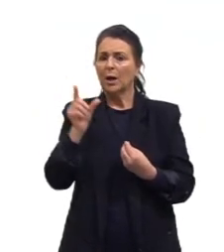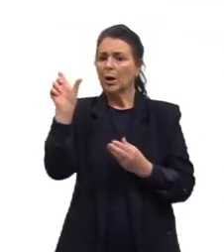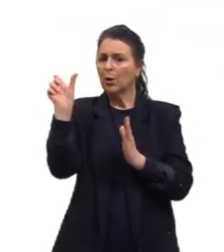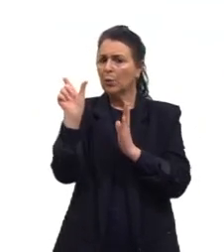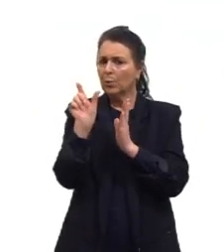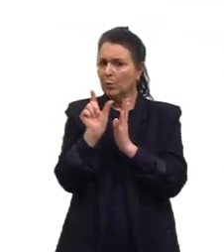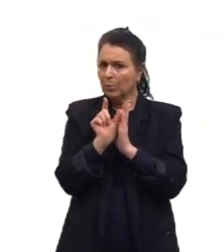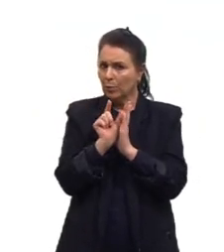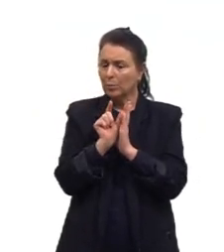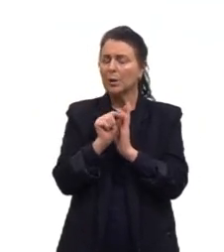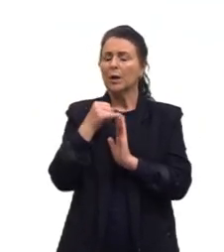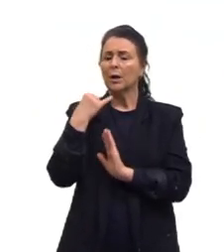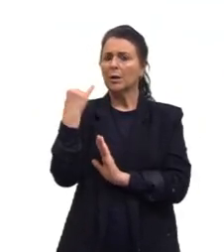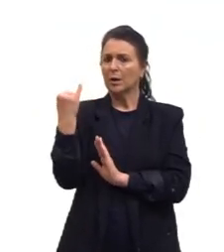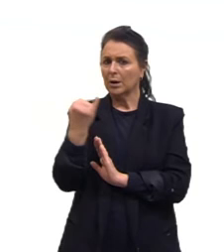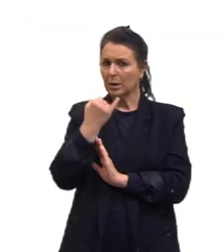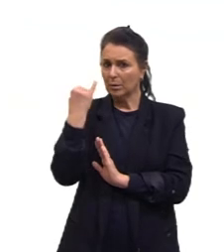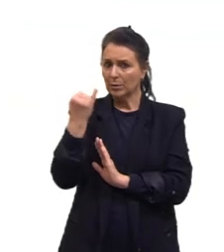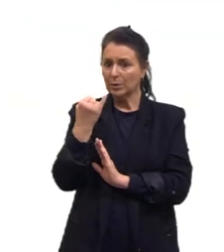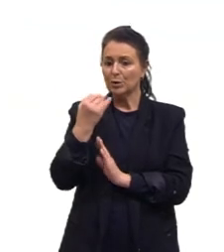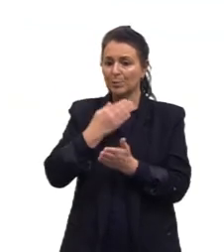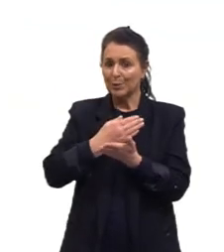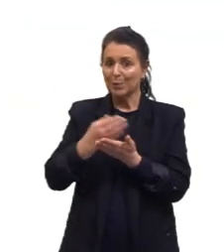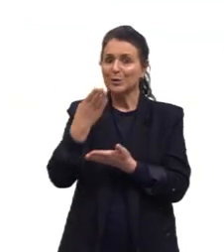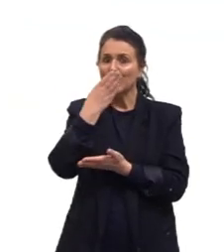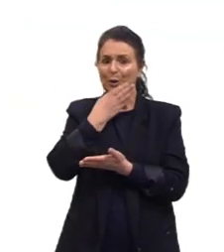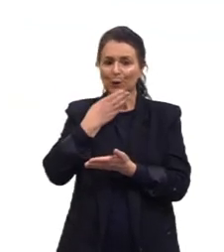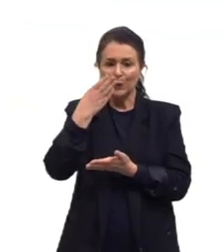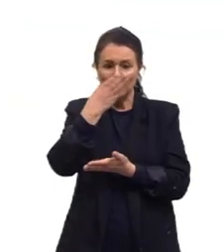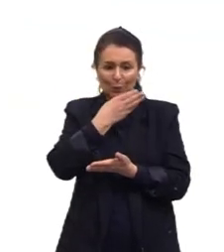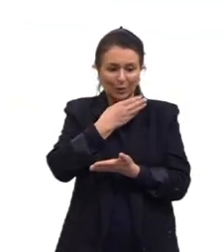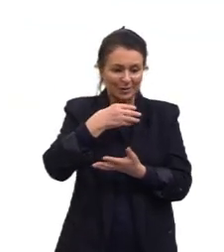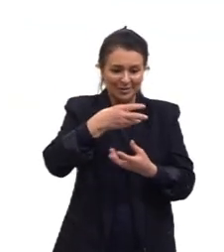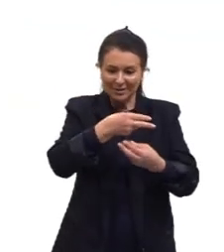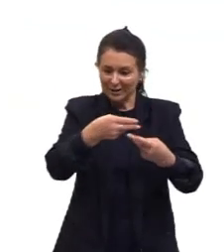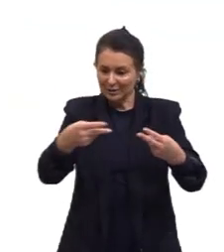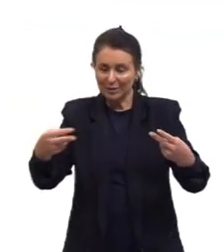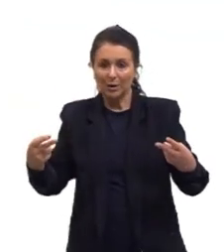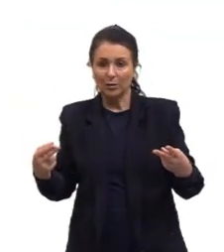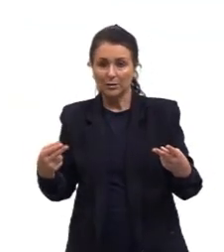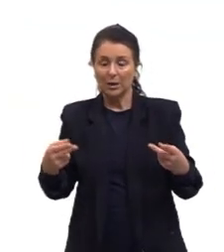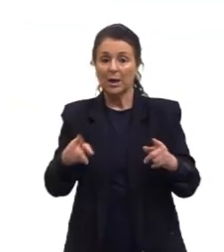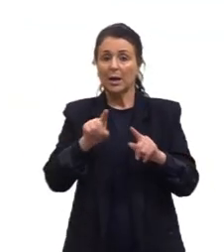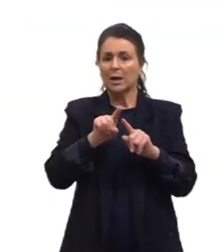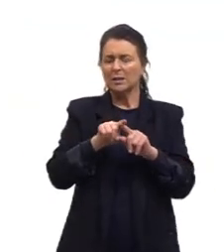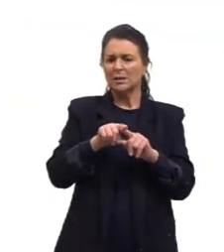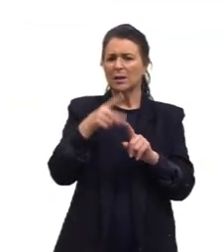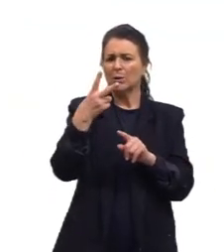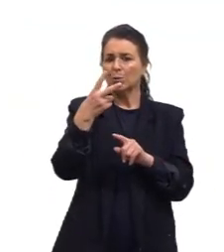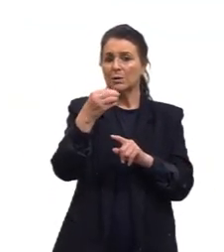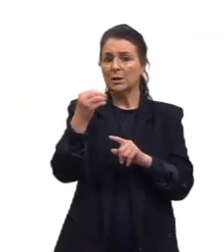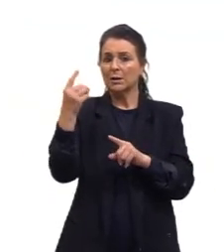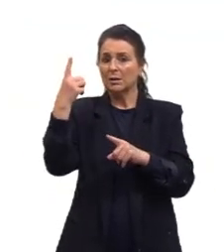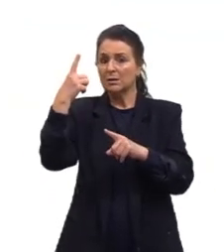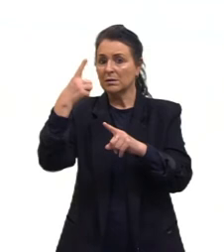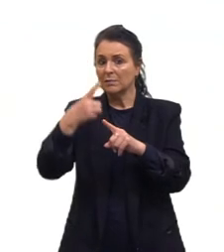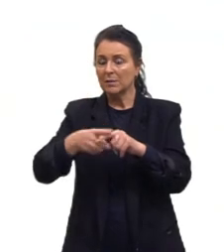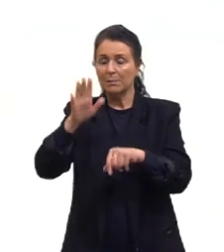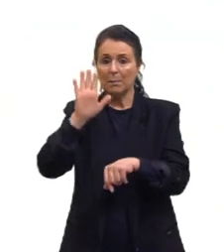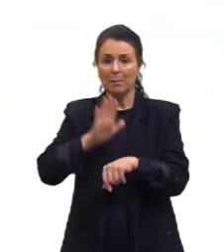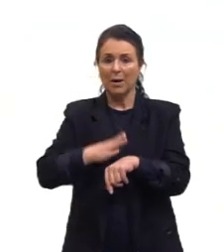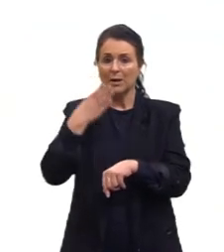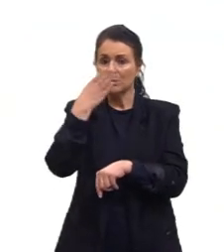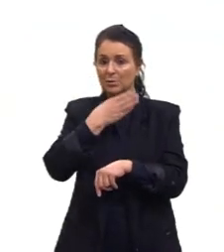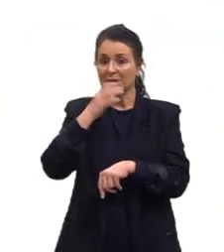substâncias são suficientes para causar a doçura os alimentos preparados já que essa cerca de 200 vezes mais doce